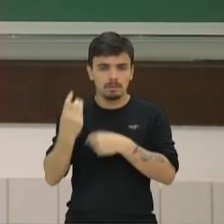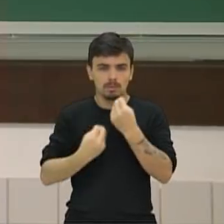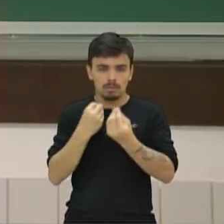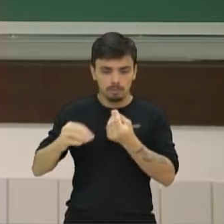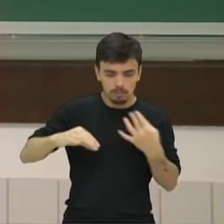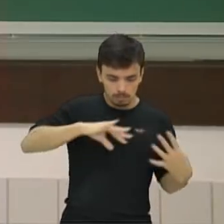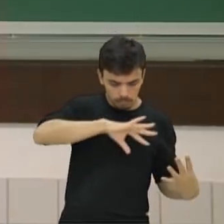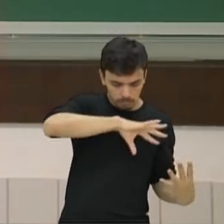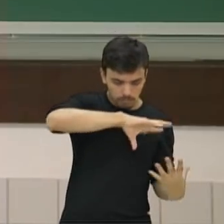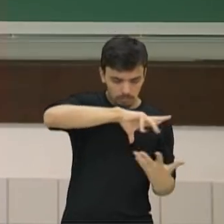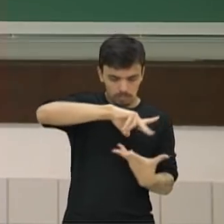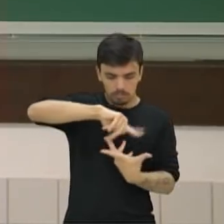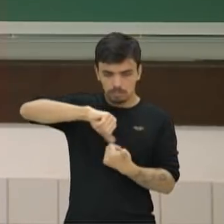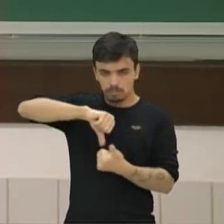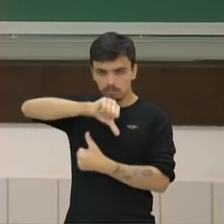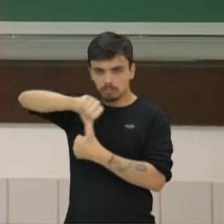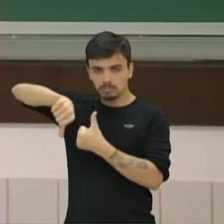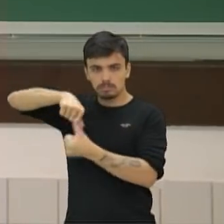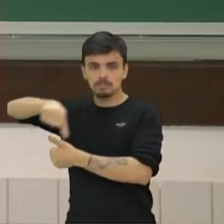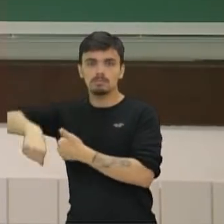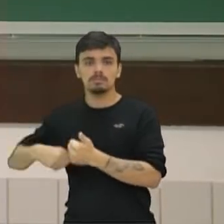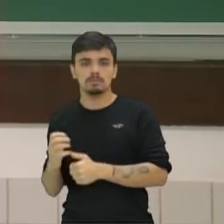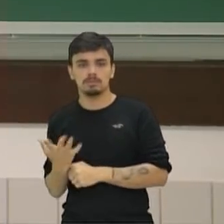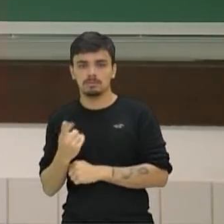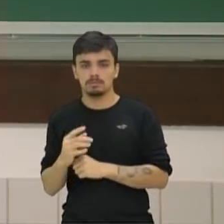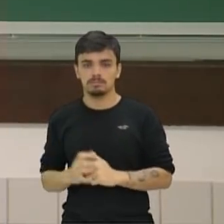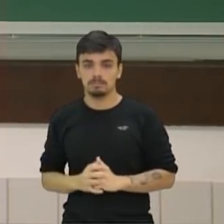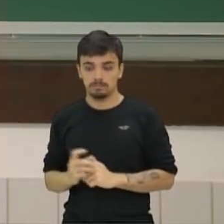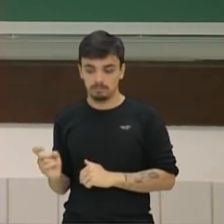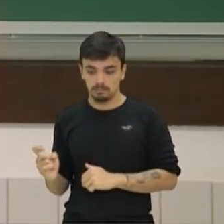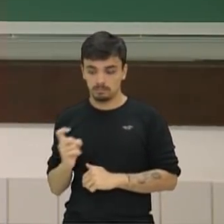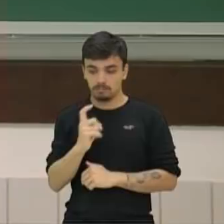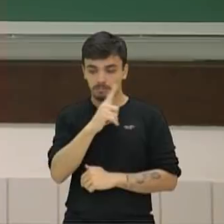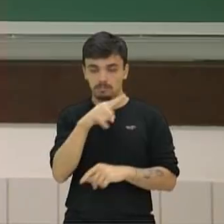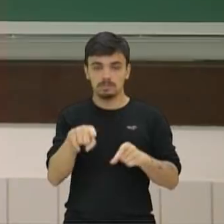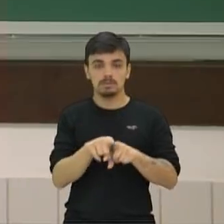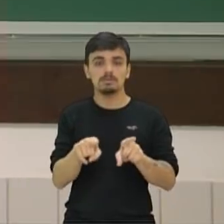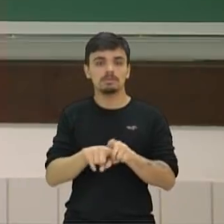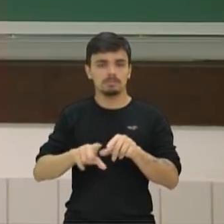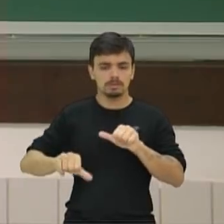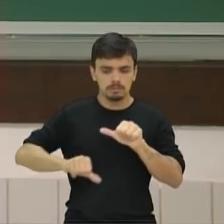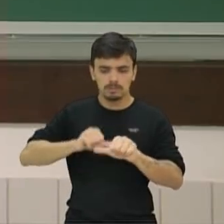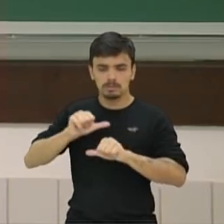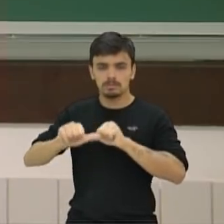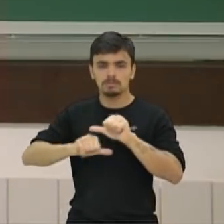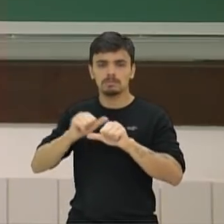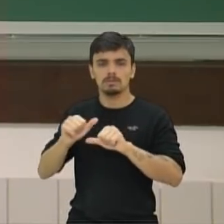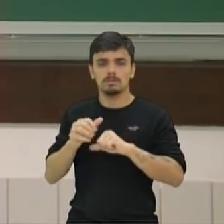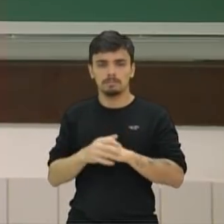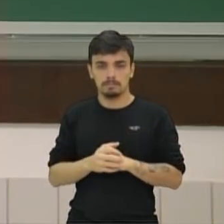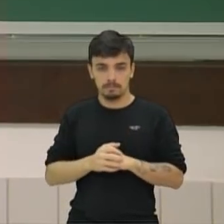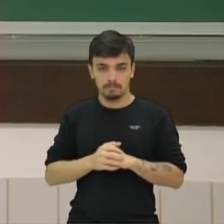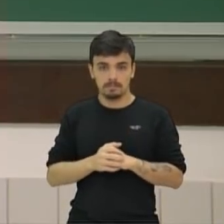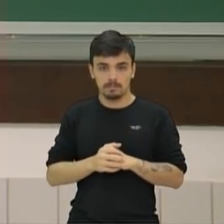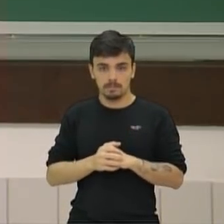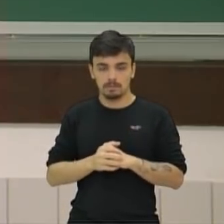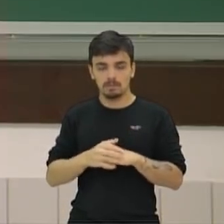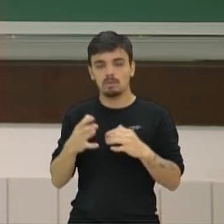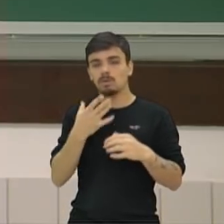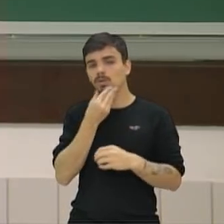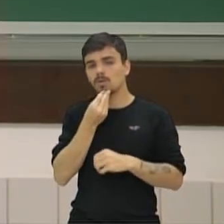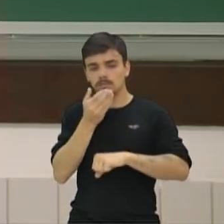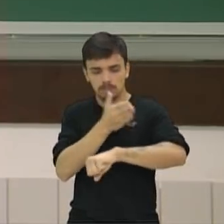estava mudando. O homem medieval estava mudando, estava se transformando no homem moderno. Então,